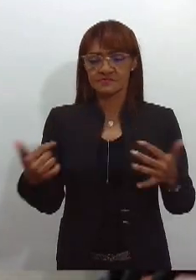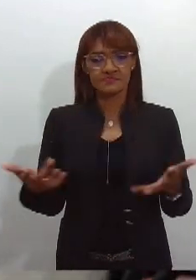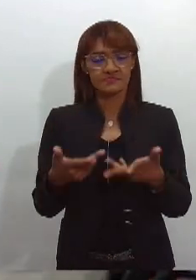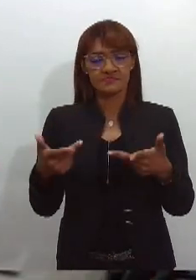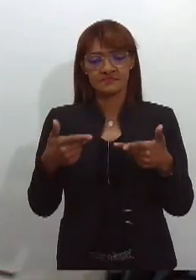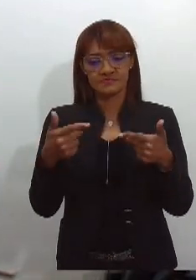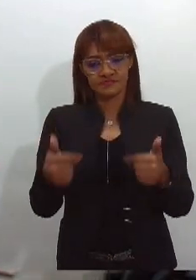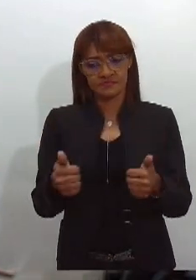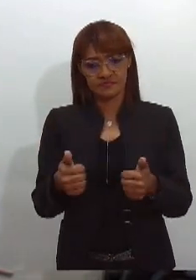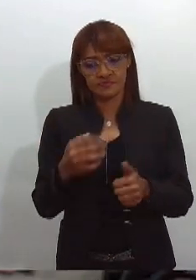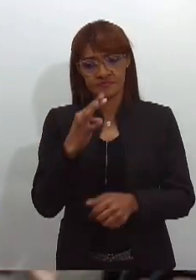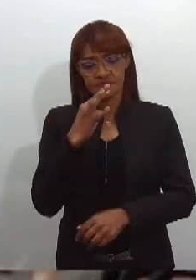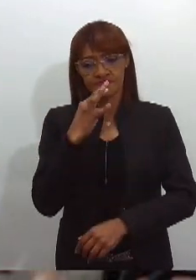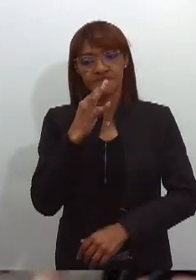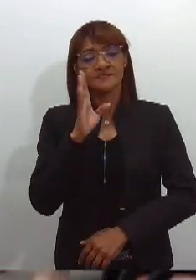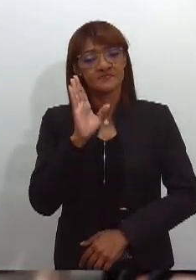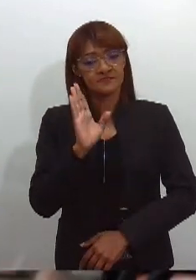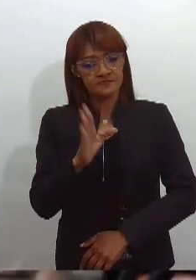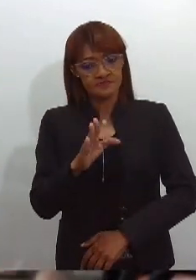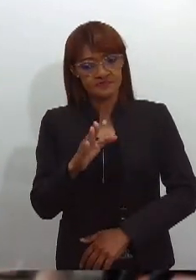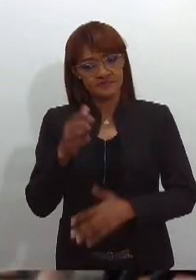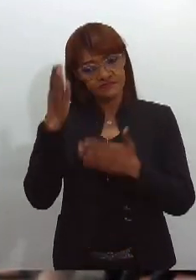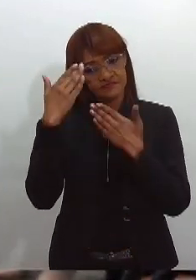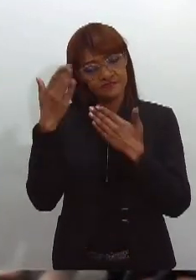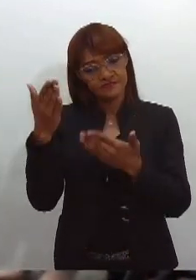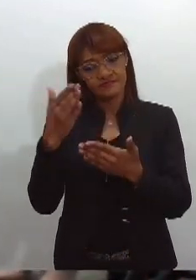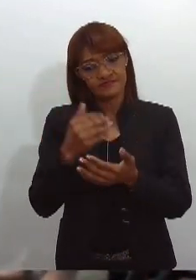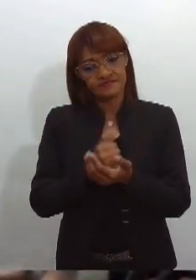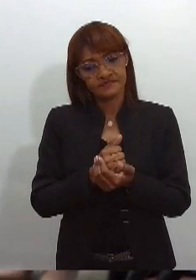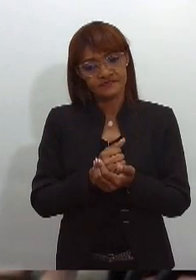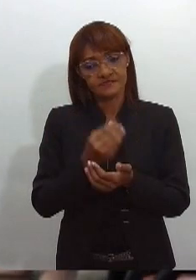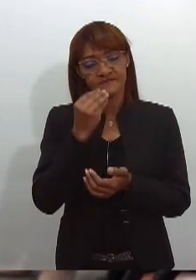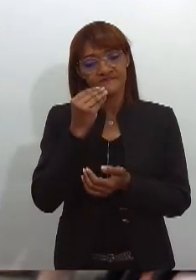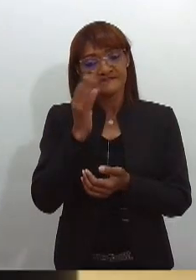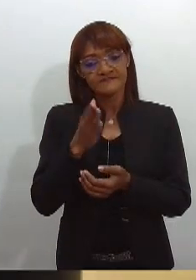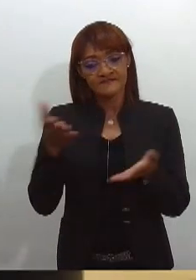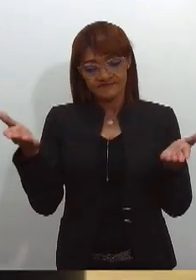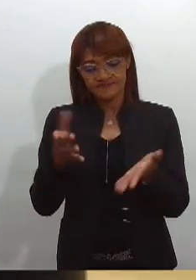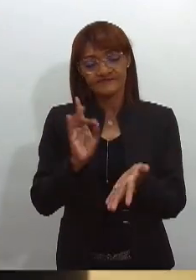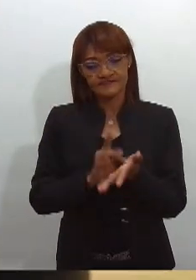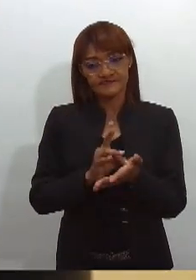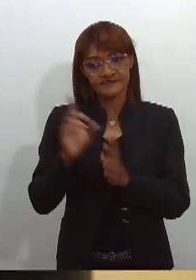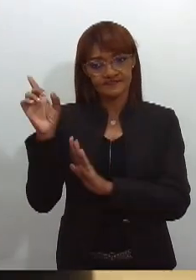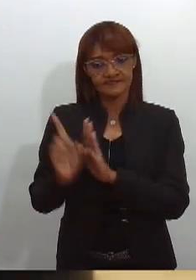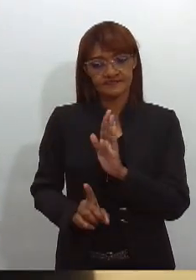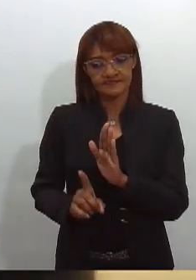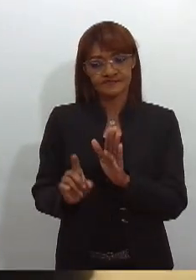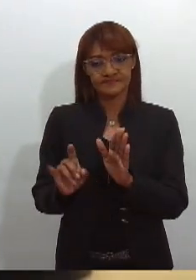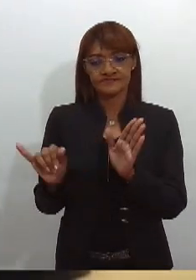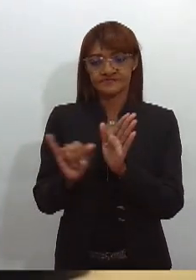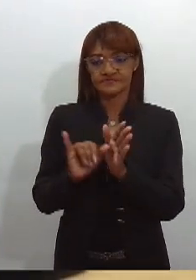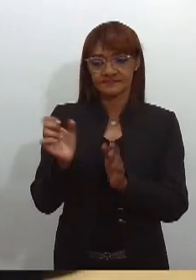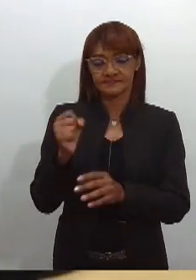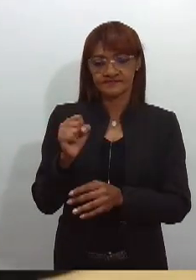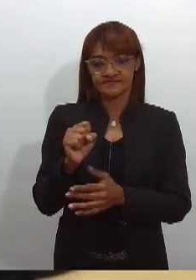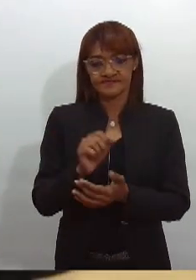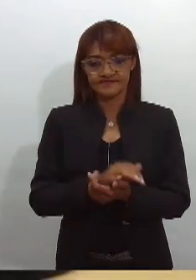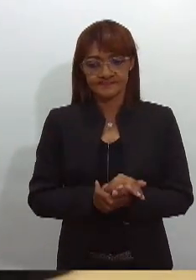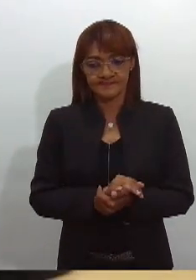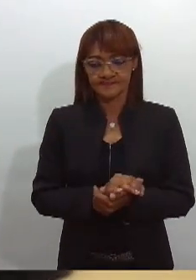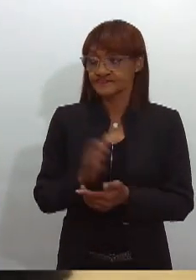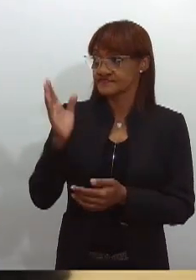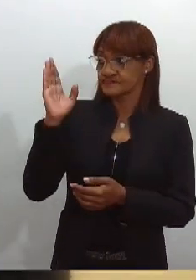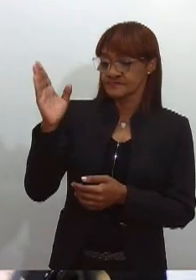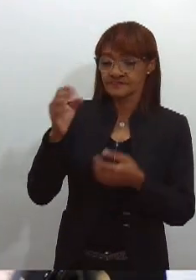dela e agradecer a Irineu, que deu a oportunidade de torná-la sergipana de fato e de direito. Irineu Fontes falou do carinho que sente pelas